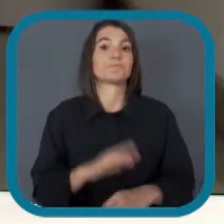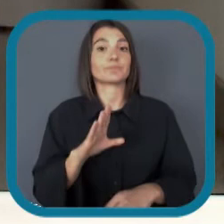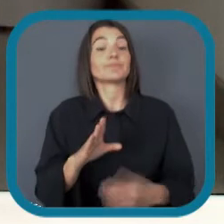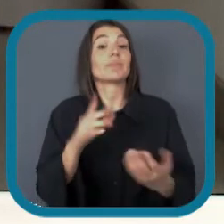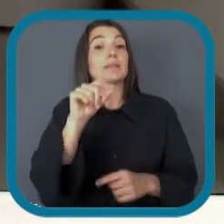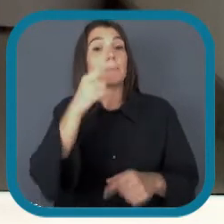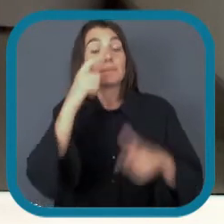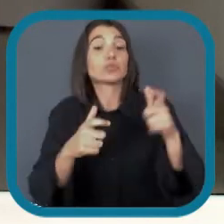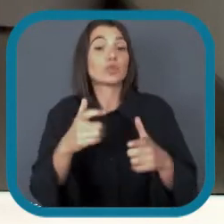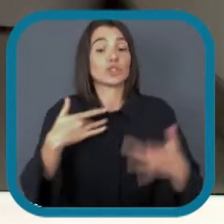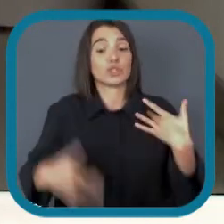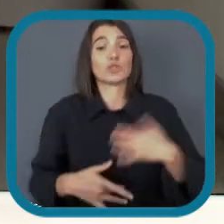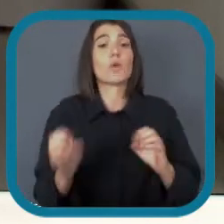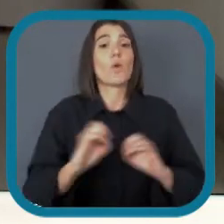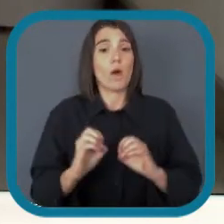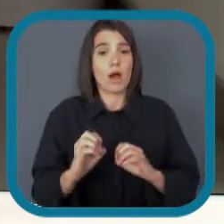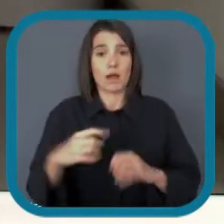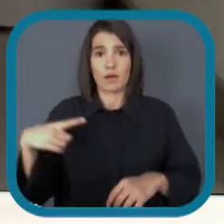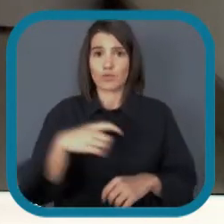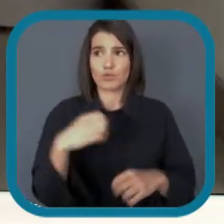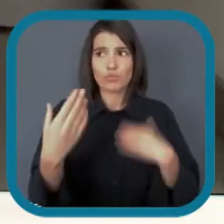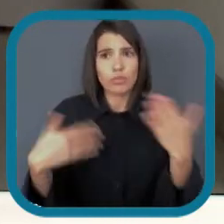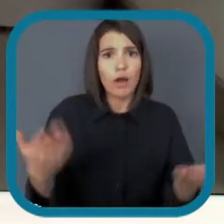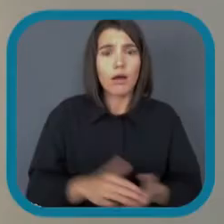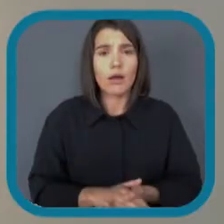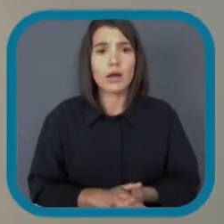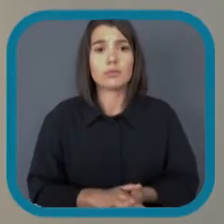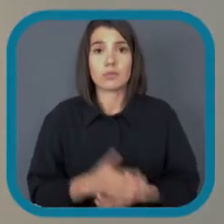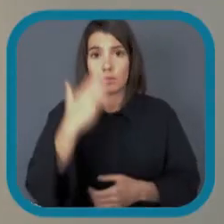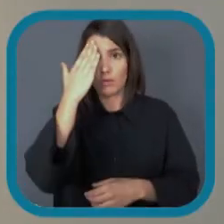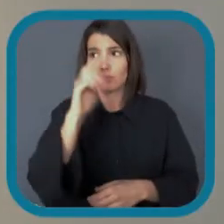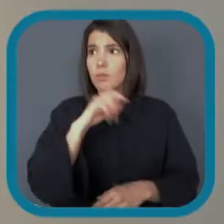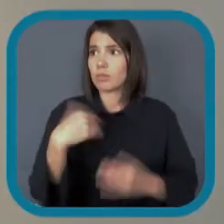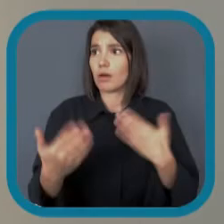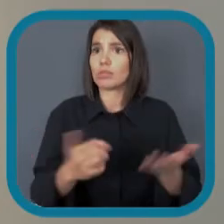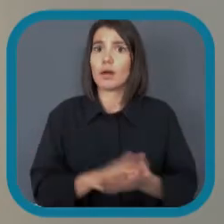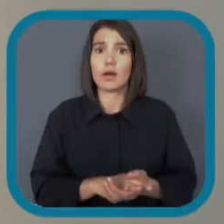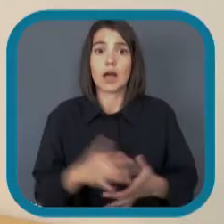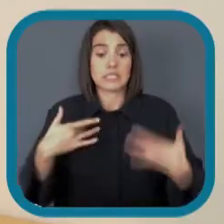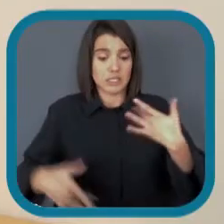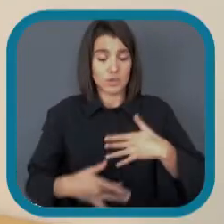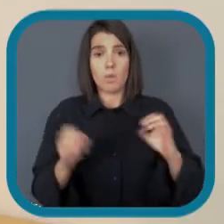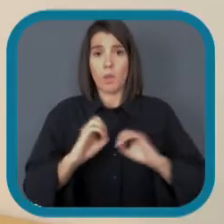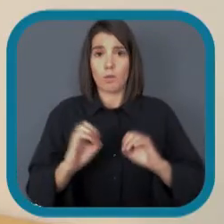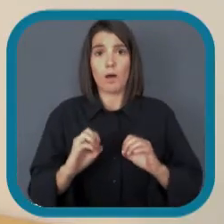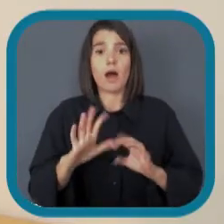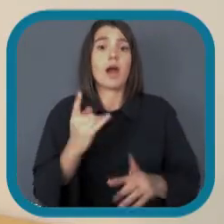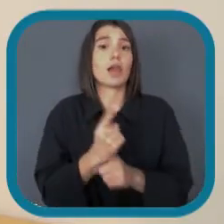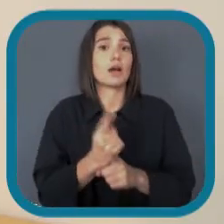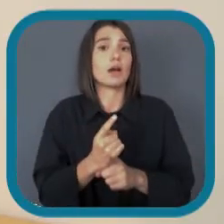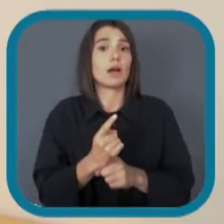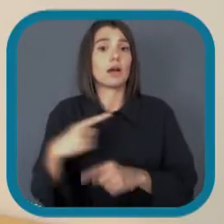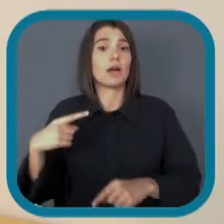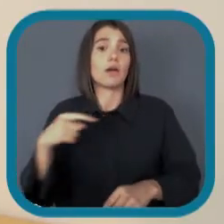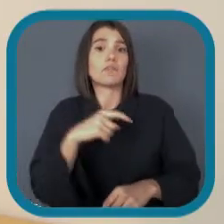E os assintomáticos da Covid-19 transmitem o vírus a outros? Eu acho que podem transmitir, sim. Lá por estarem assintomáticos não significa